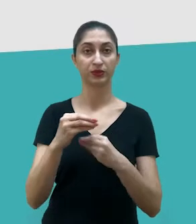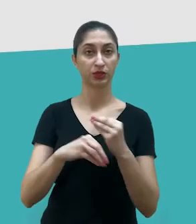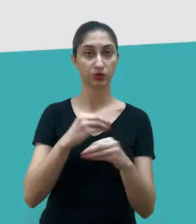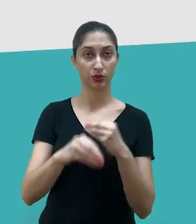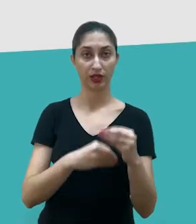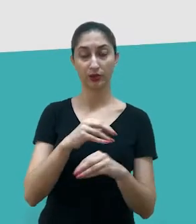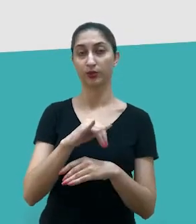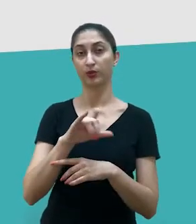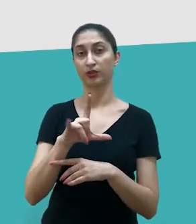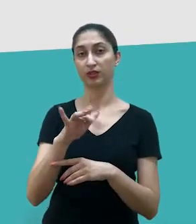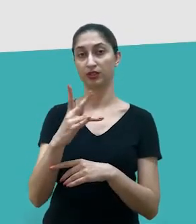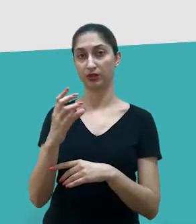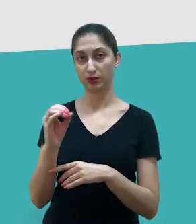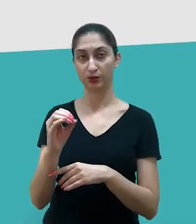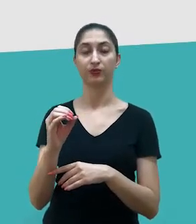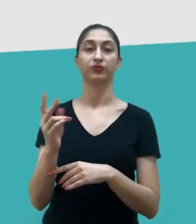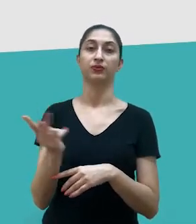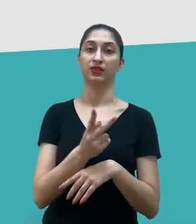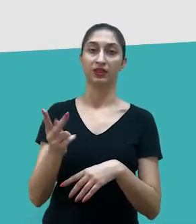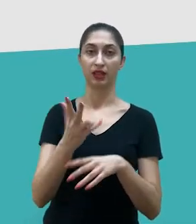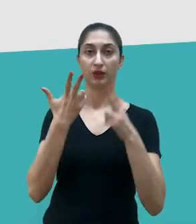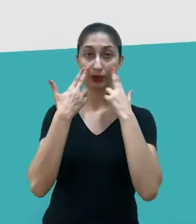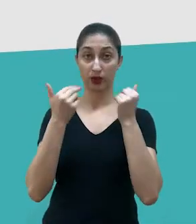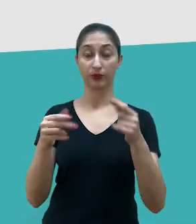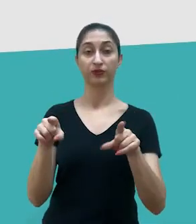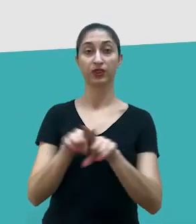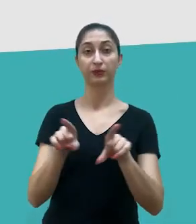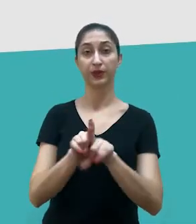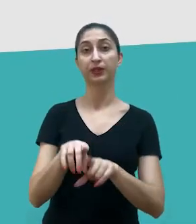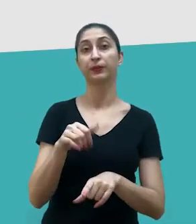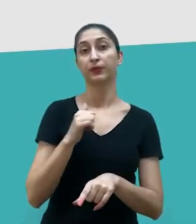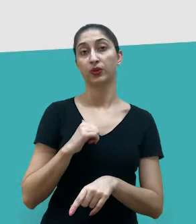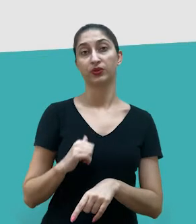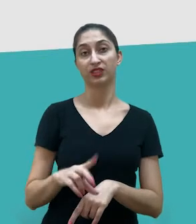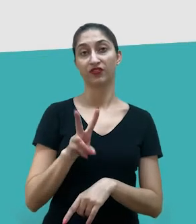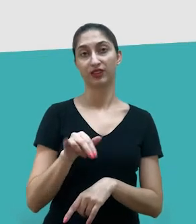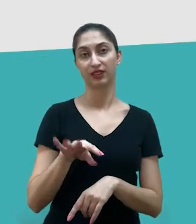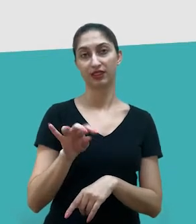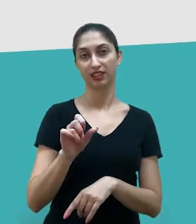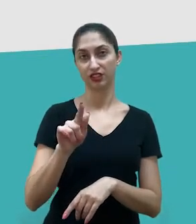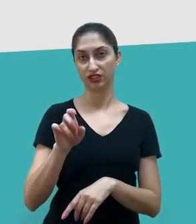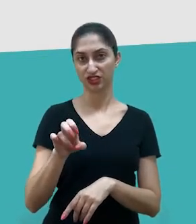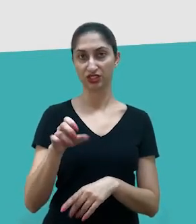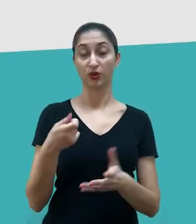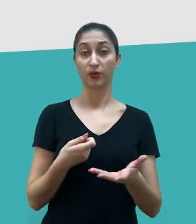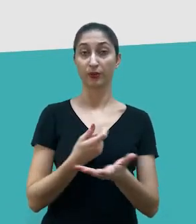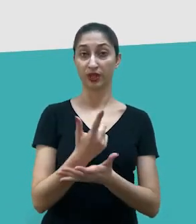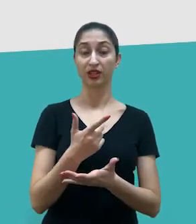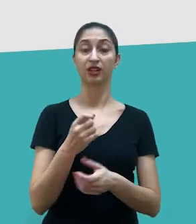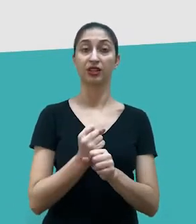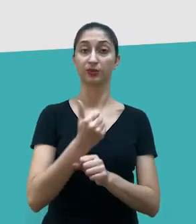misturado com linho, todos dois naturais, e é uma bolsa vintage, comprada também da década de